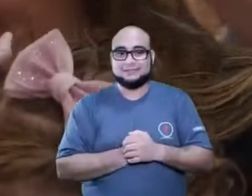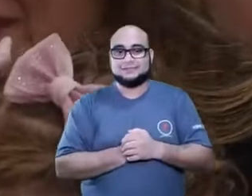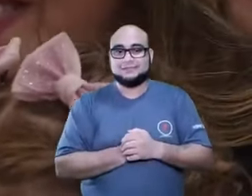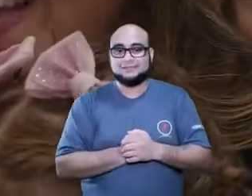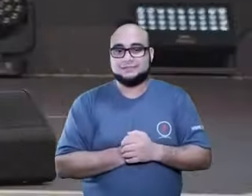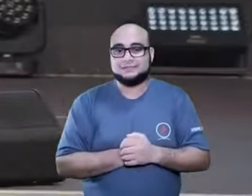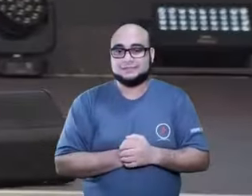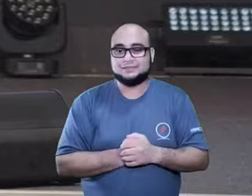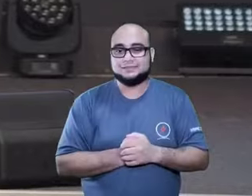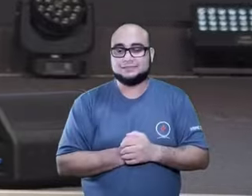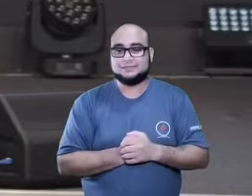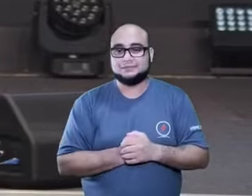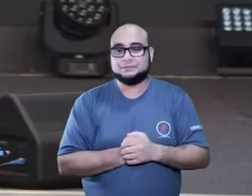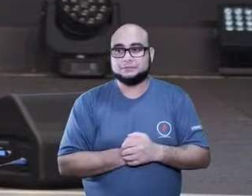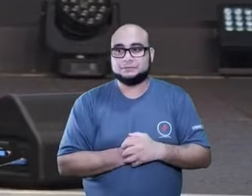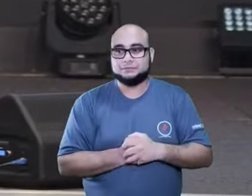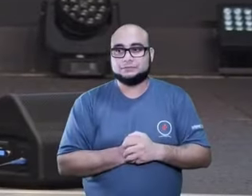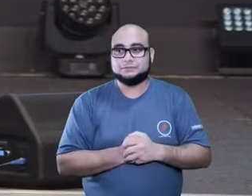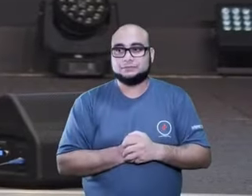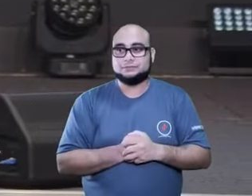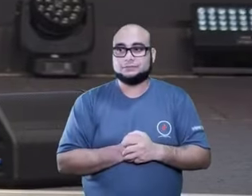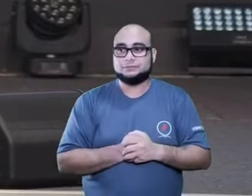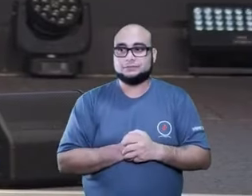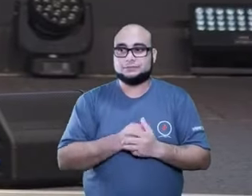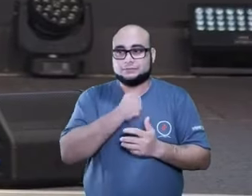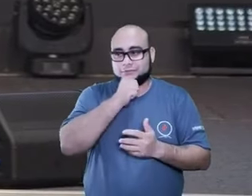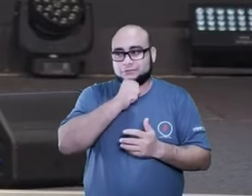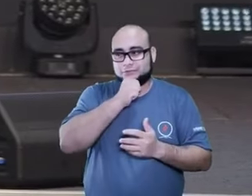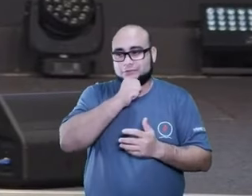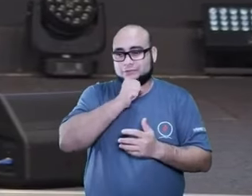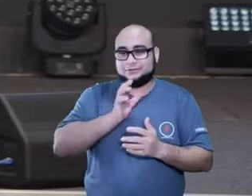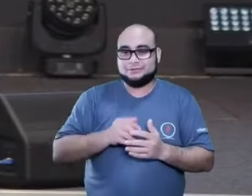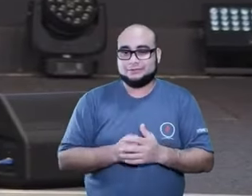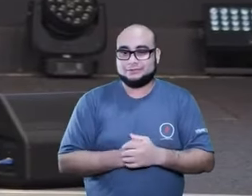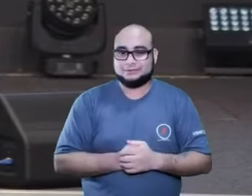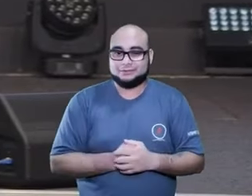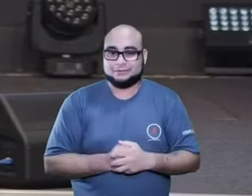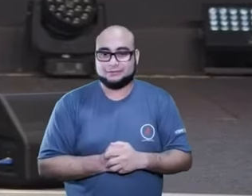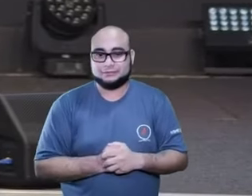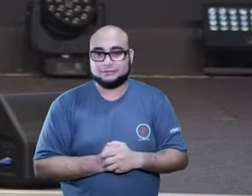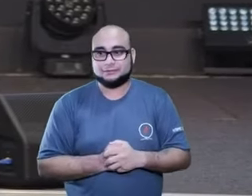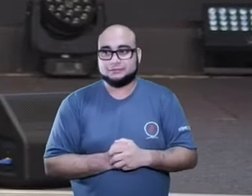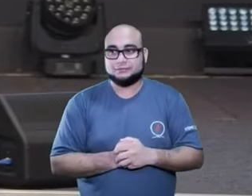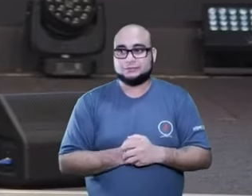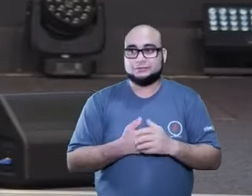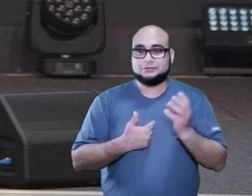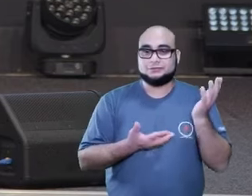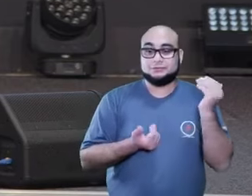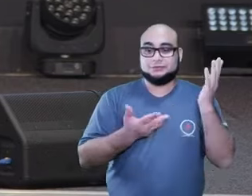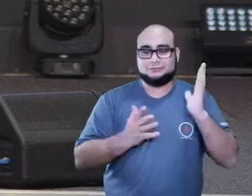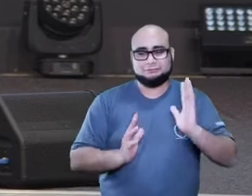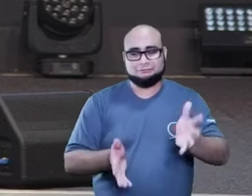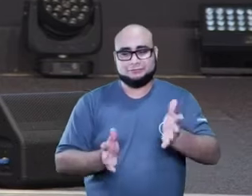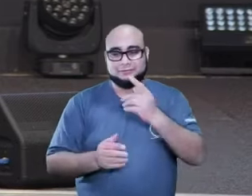Me chama de vovô, vê se pode. Eu com essa cara de garotão.